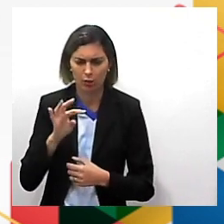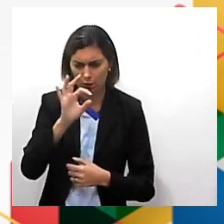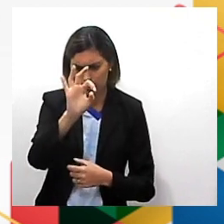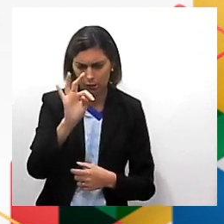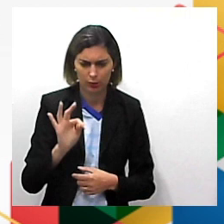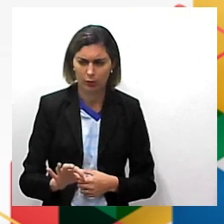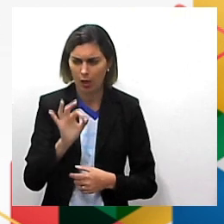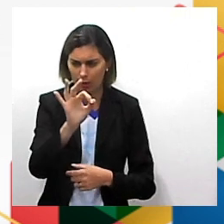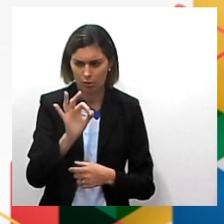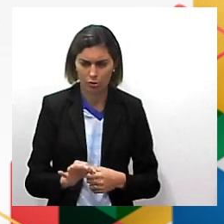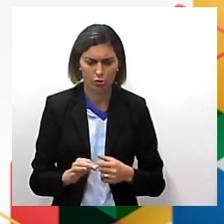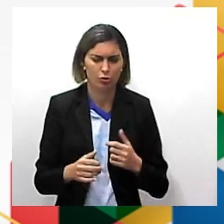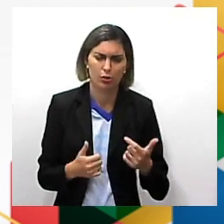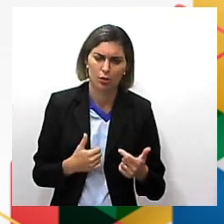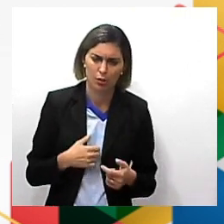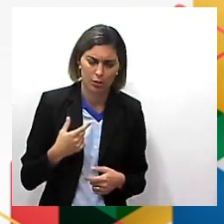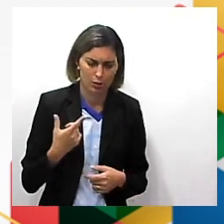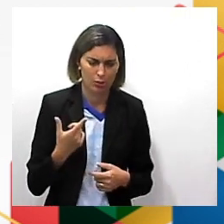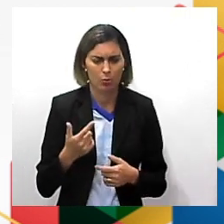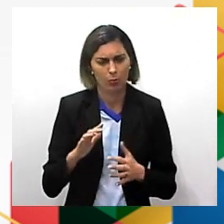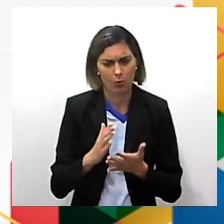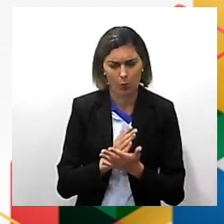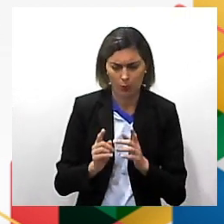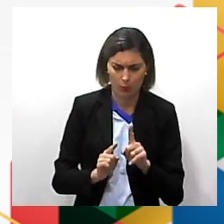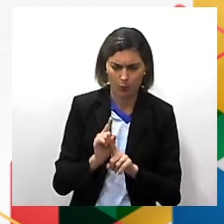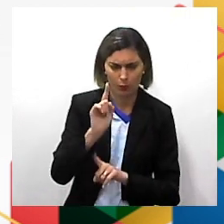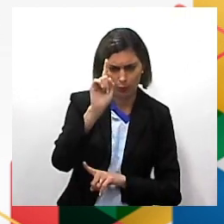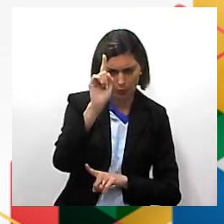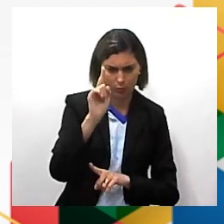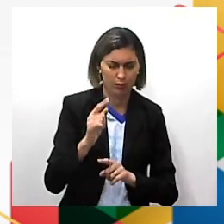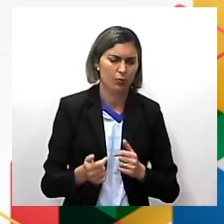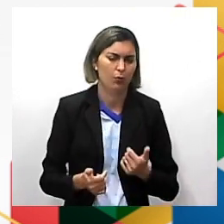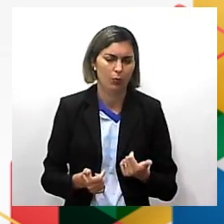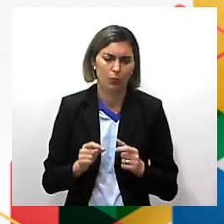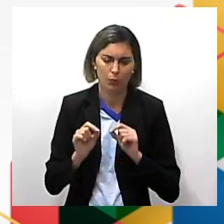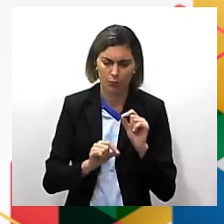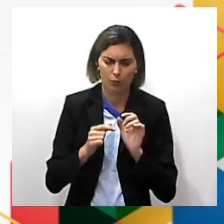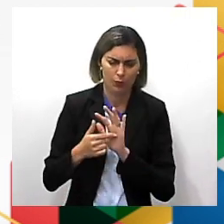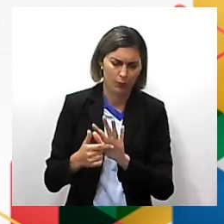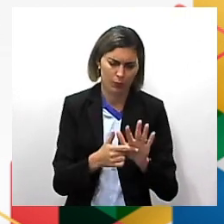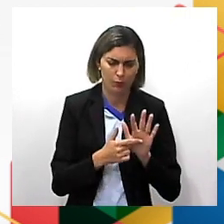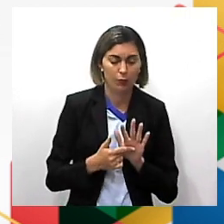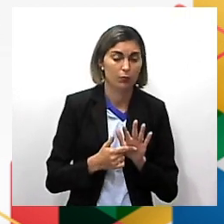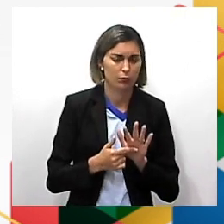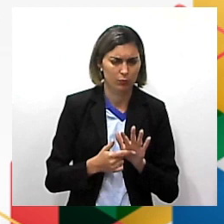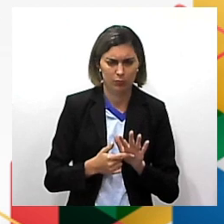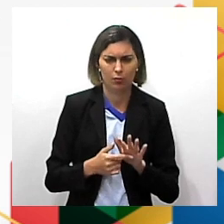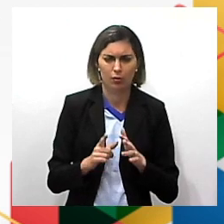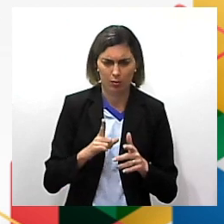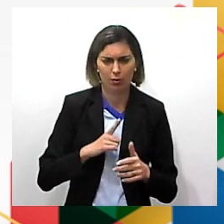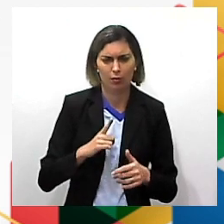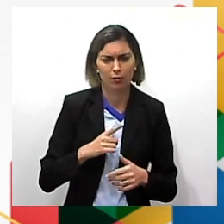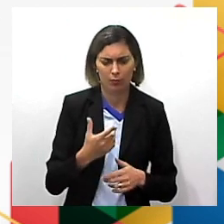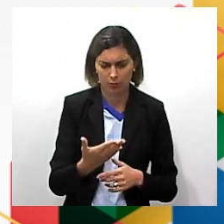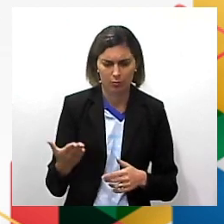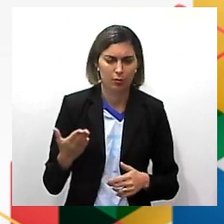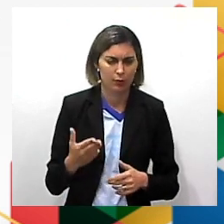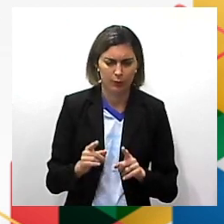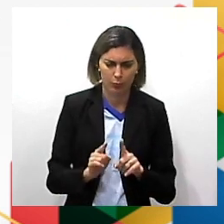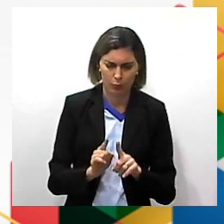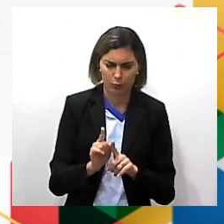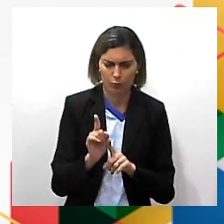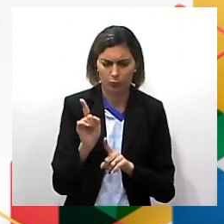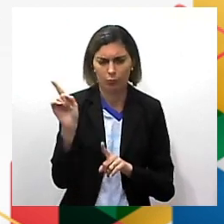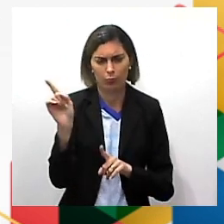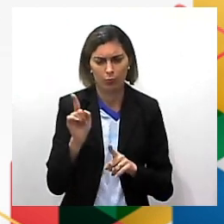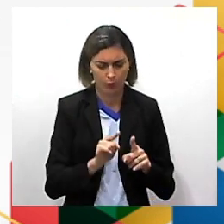taxa crescente de aumento do montante. O que indica isso, professor, é exatamente, galera, essa inclinação da